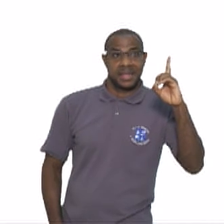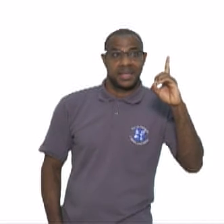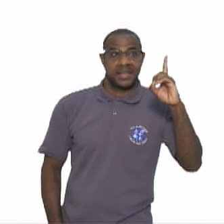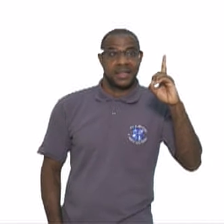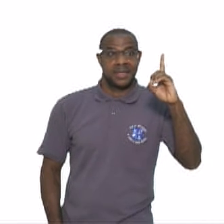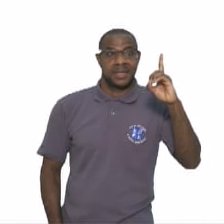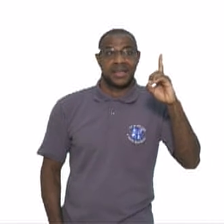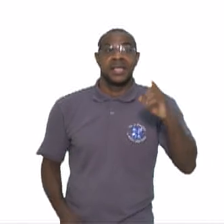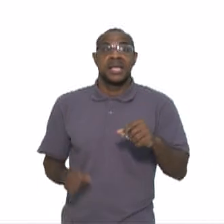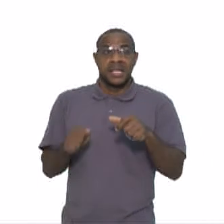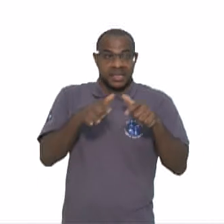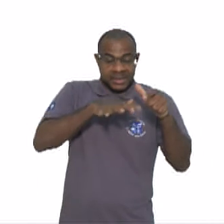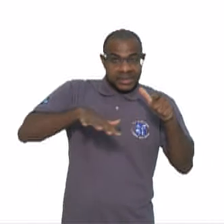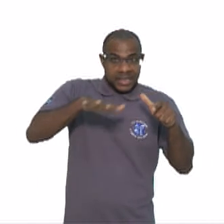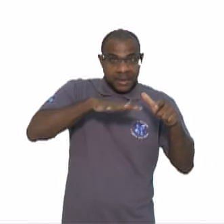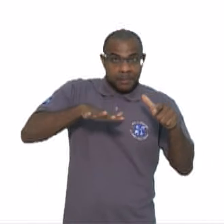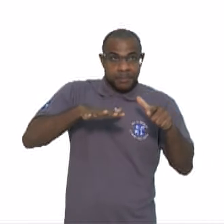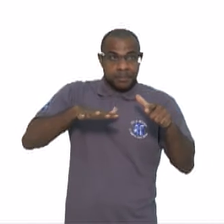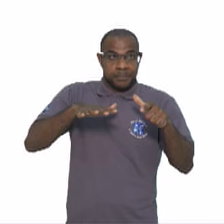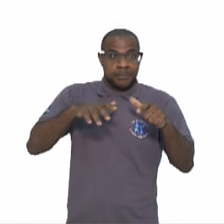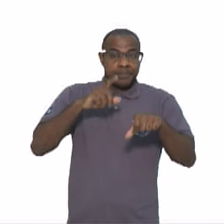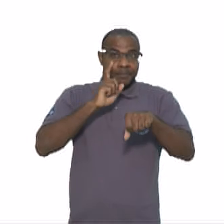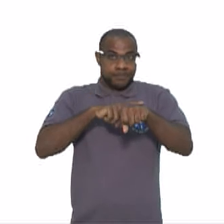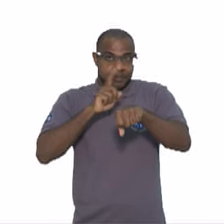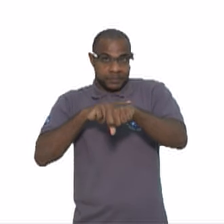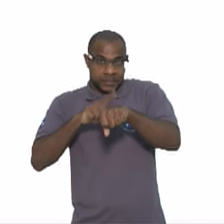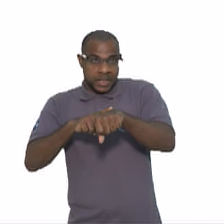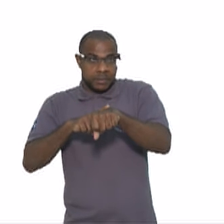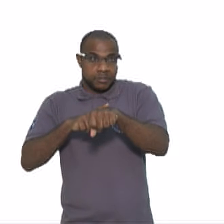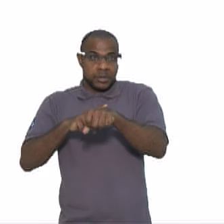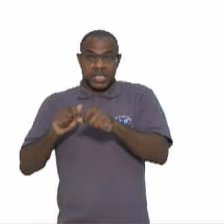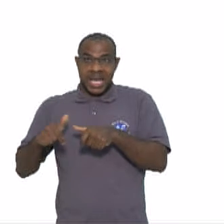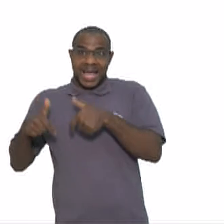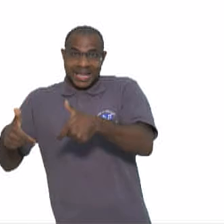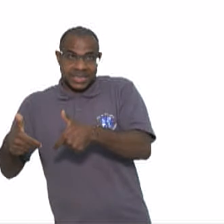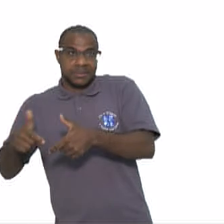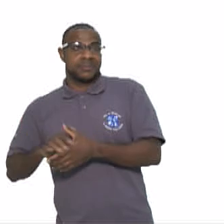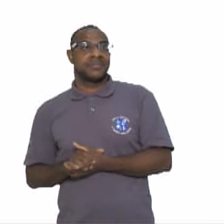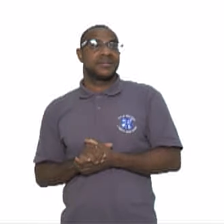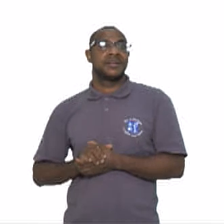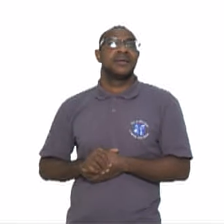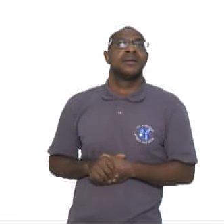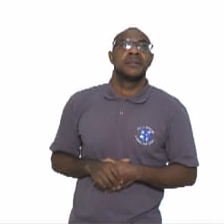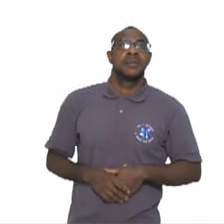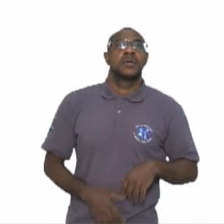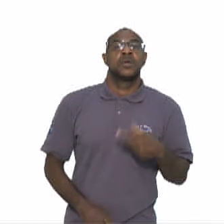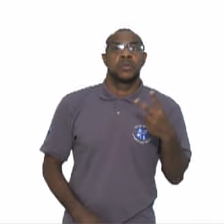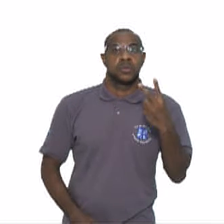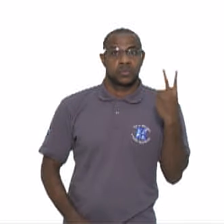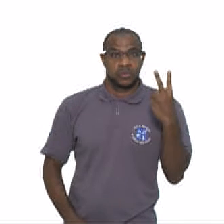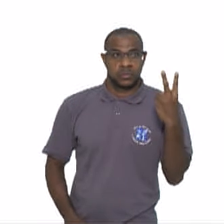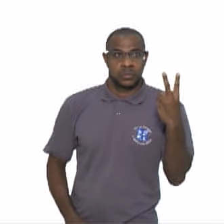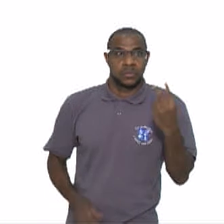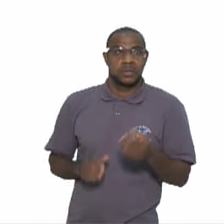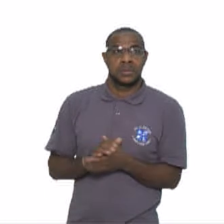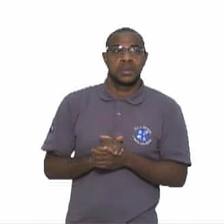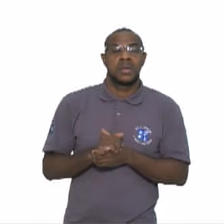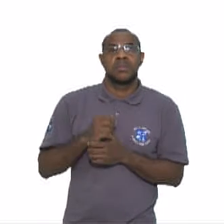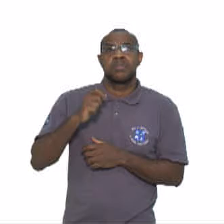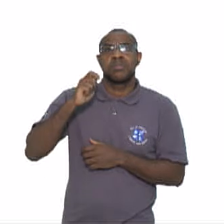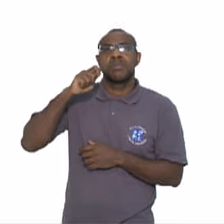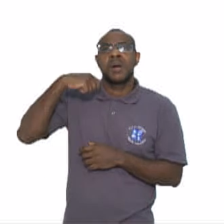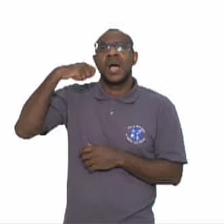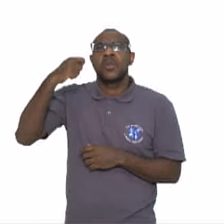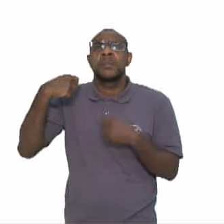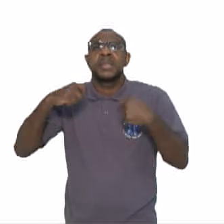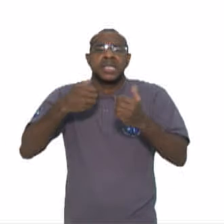tempo, espaço e ação, que configuram uma cena. Vamos para o número 2. Quando os atores precisam estudar a